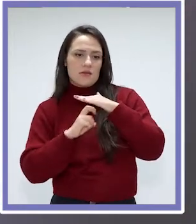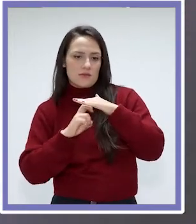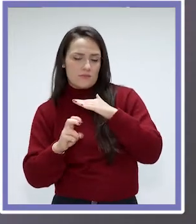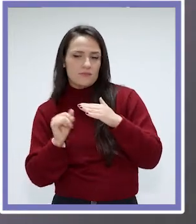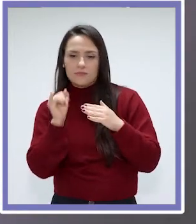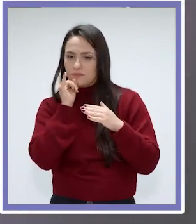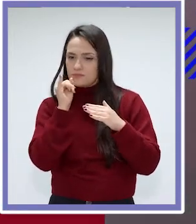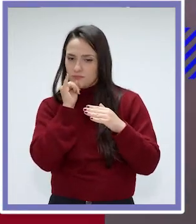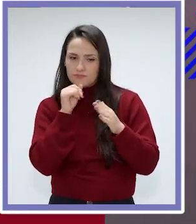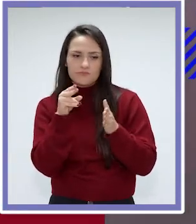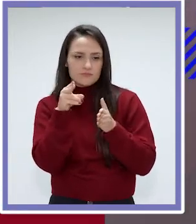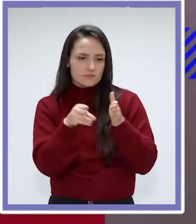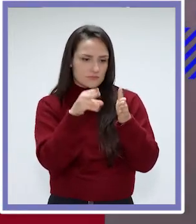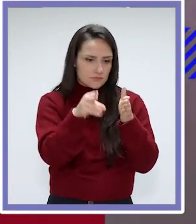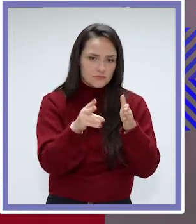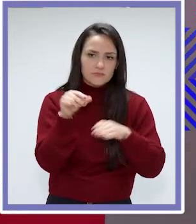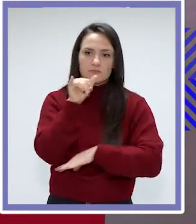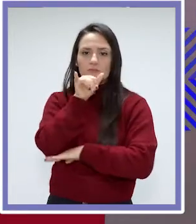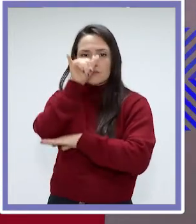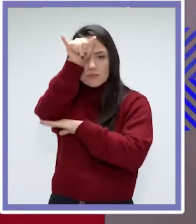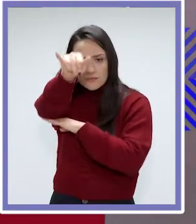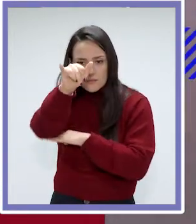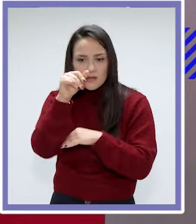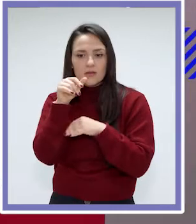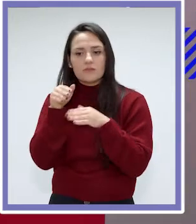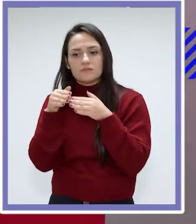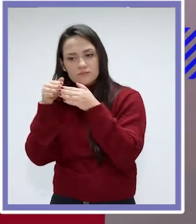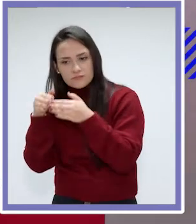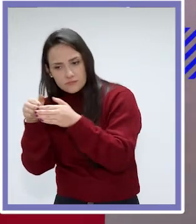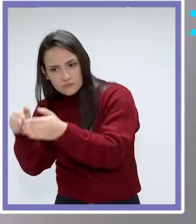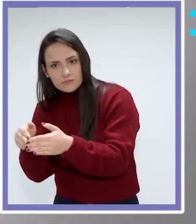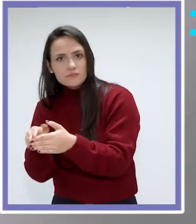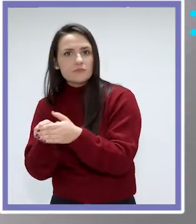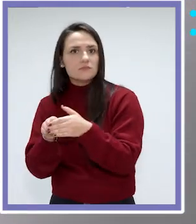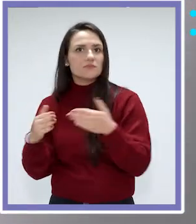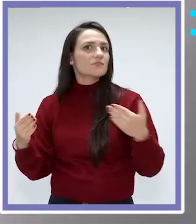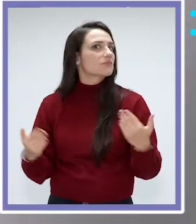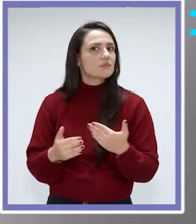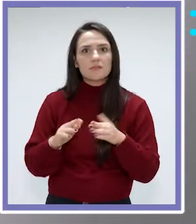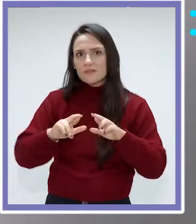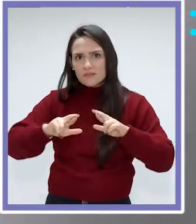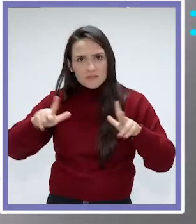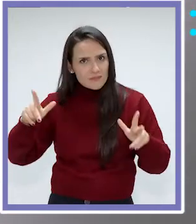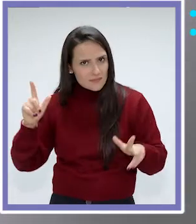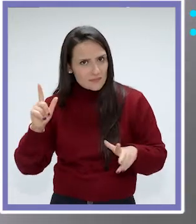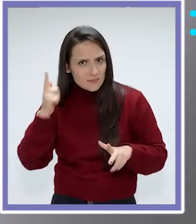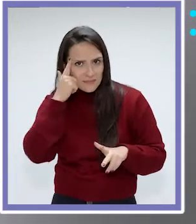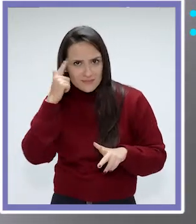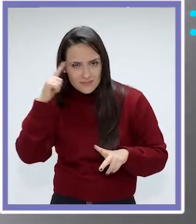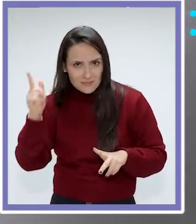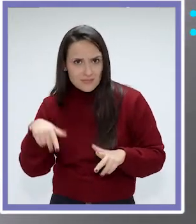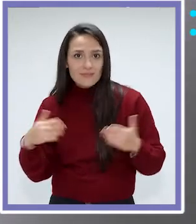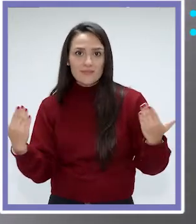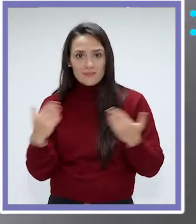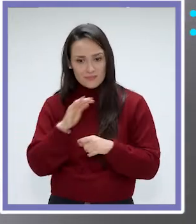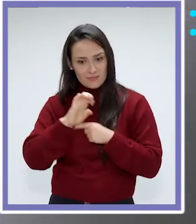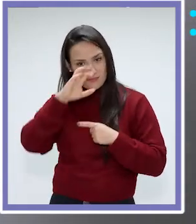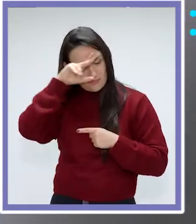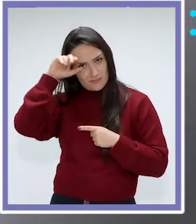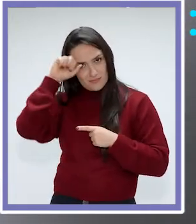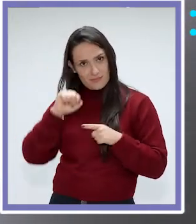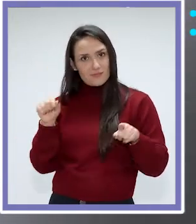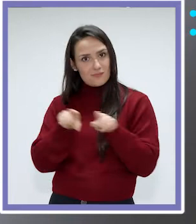trem, via aérea, via terrestre. A rota, acho que ela vai dar uma nova dinâmica e vai colocar Mato Grosso do Sul e